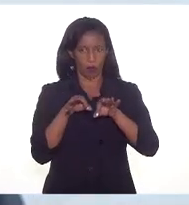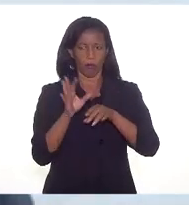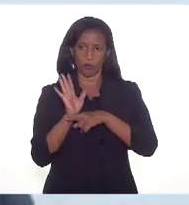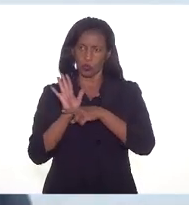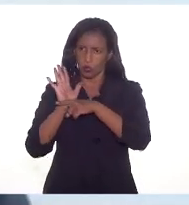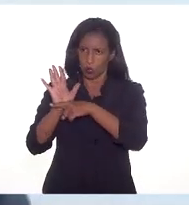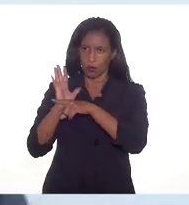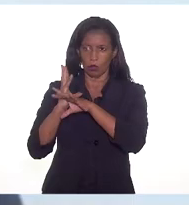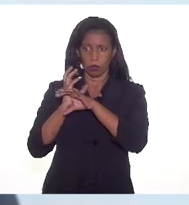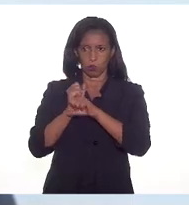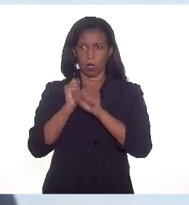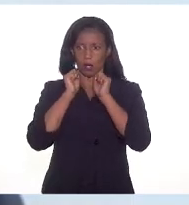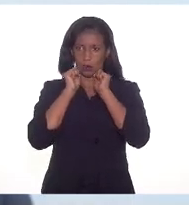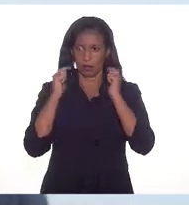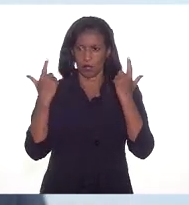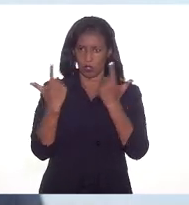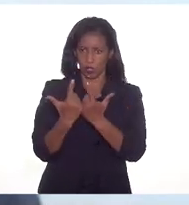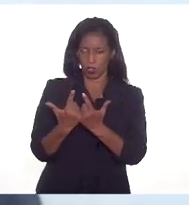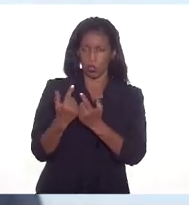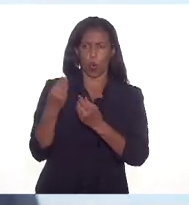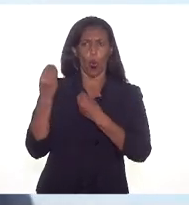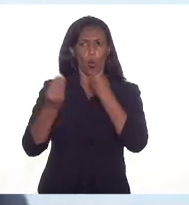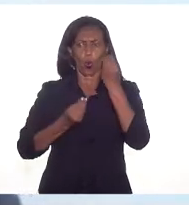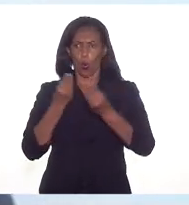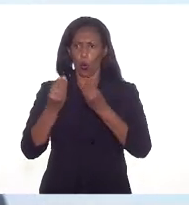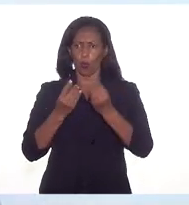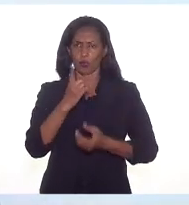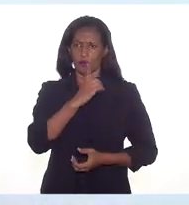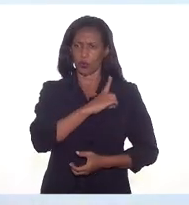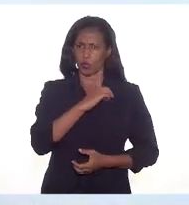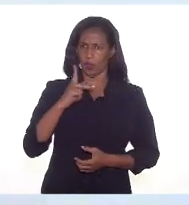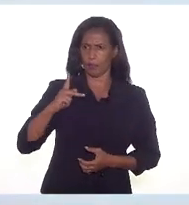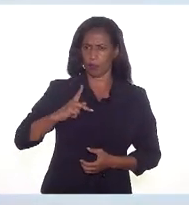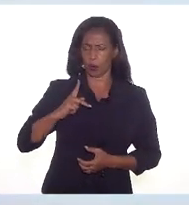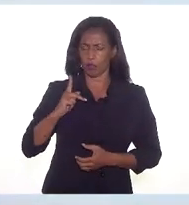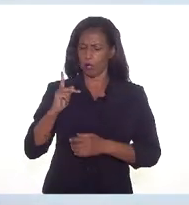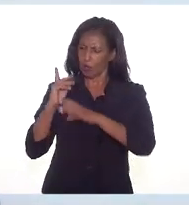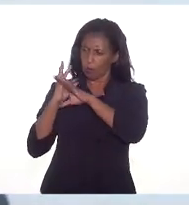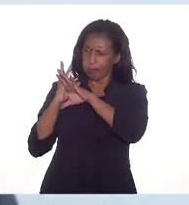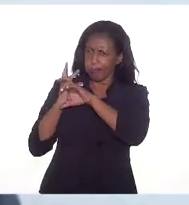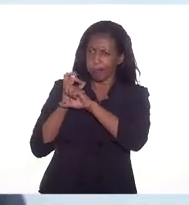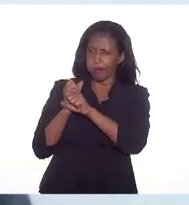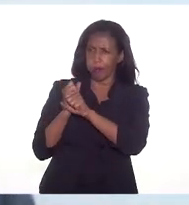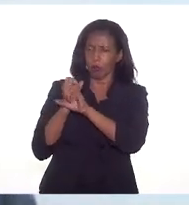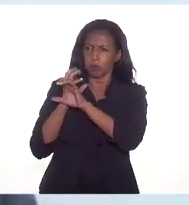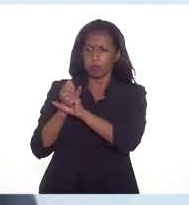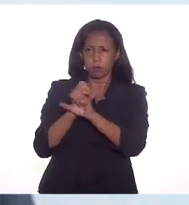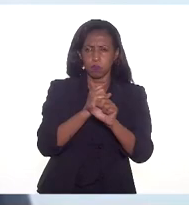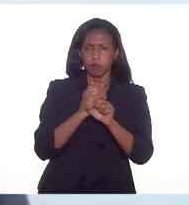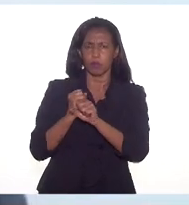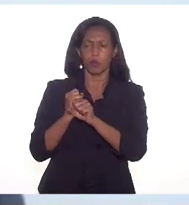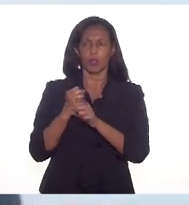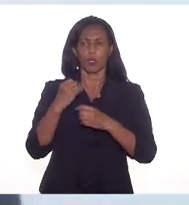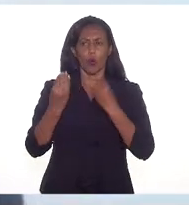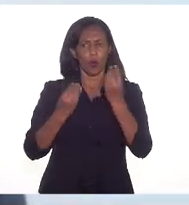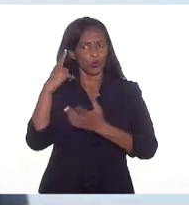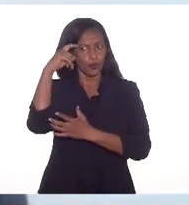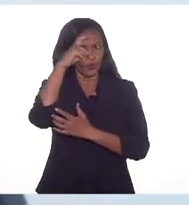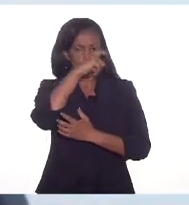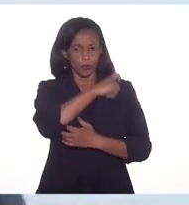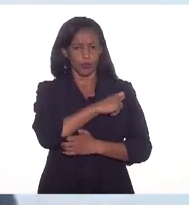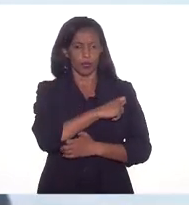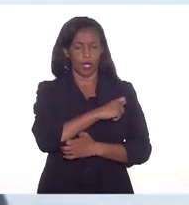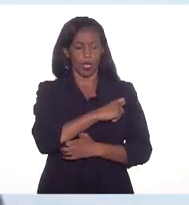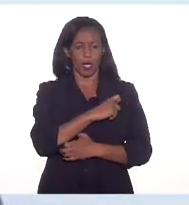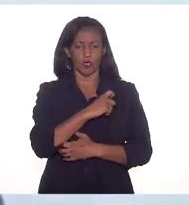à Assembleia Legislativa, de como a Defensoria Pública executou seu orçamento no ano passado, as enormes dificuldades com a